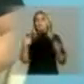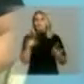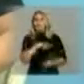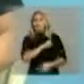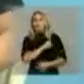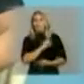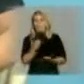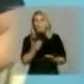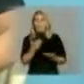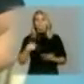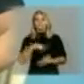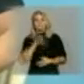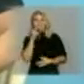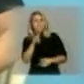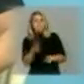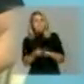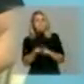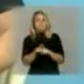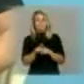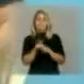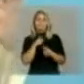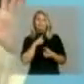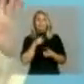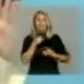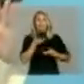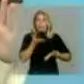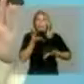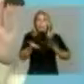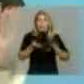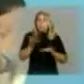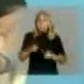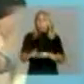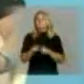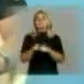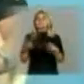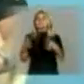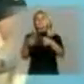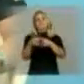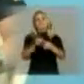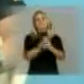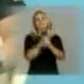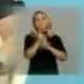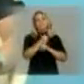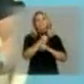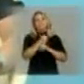Hoje tem uma mobilização nacional em torno da doença, da sociedade civil. Né?